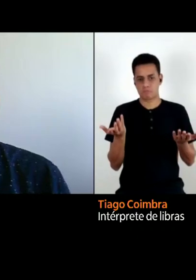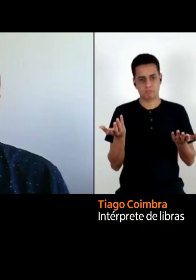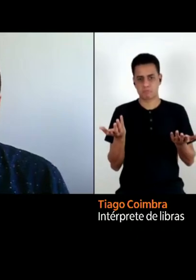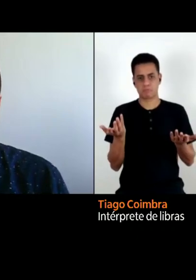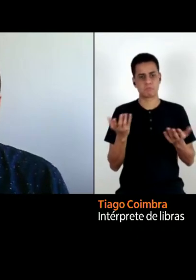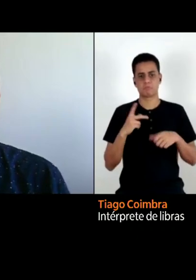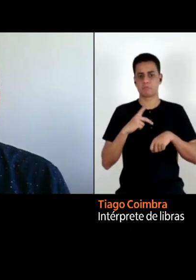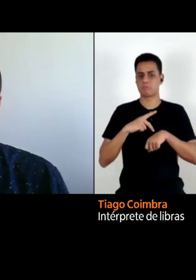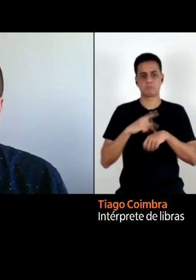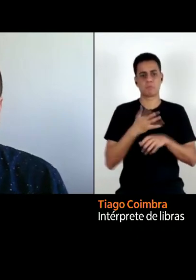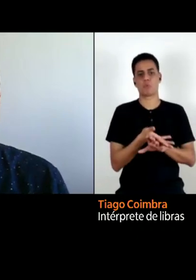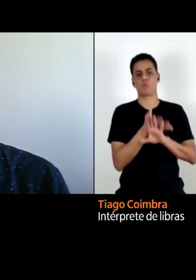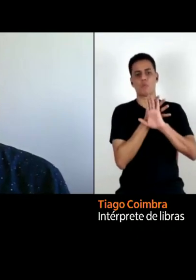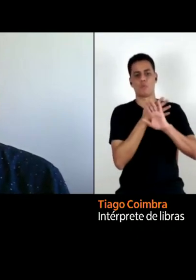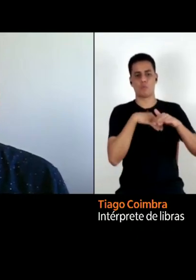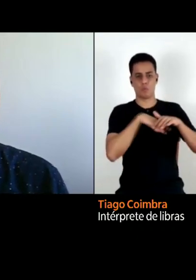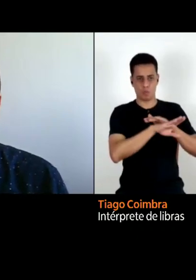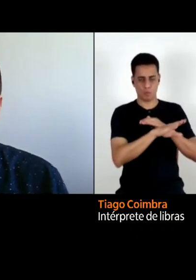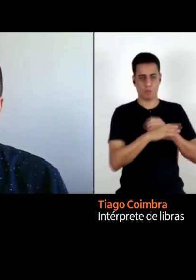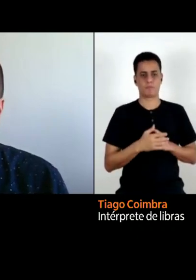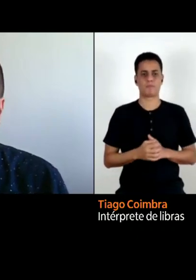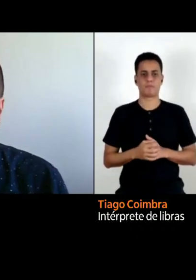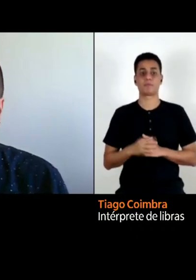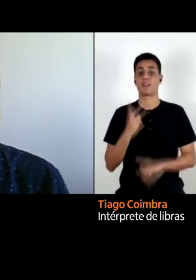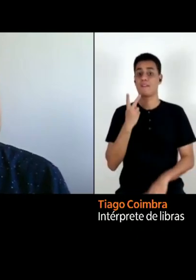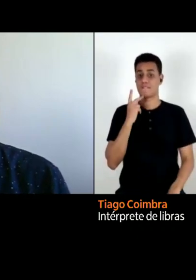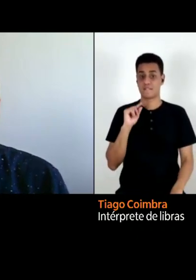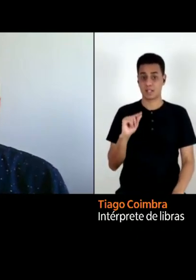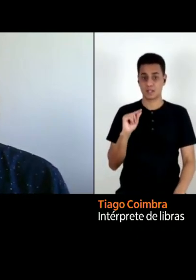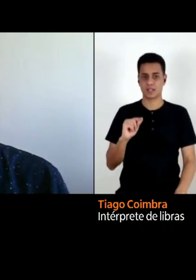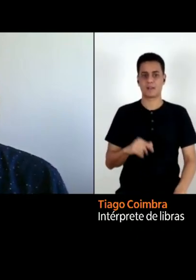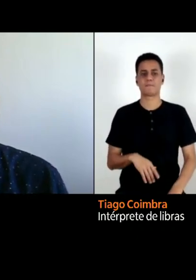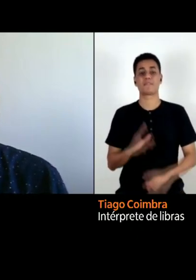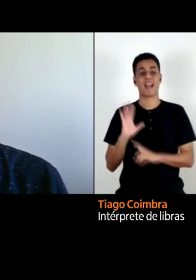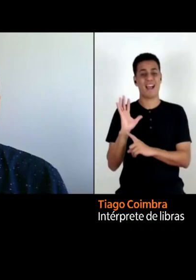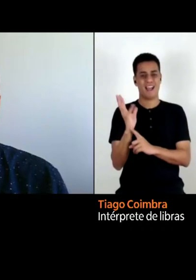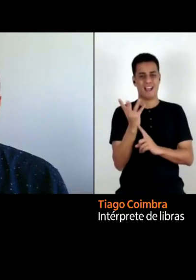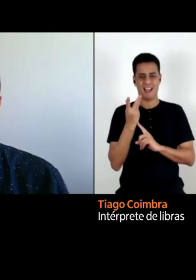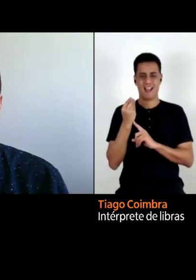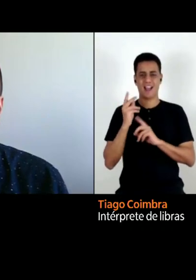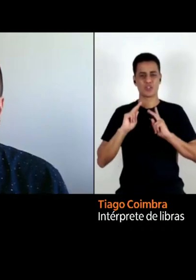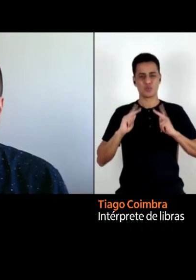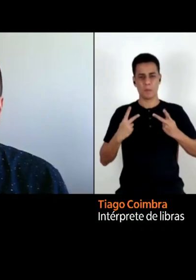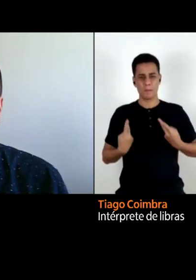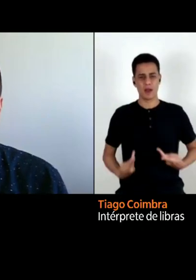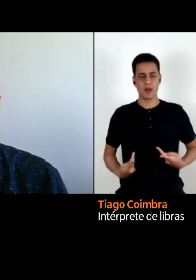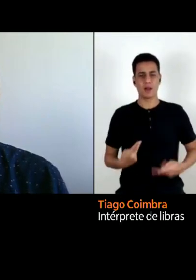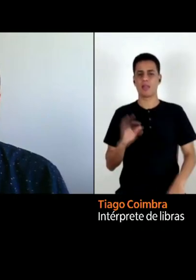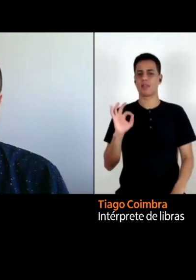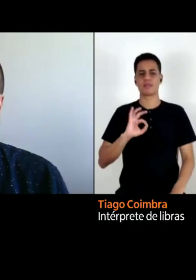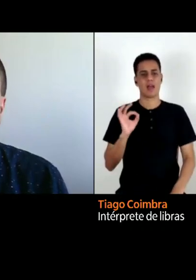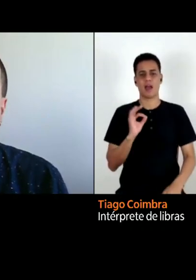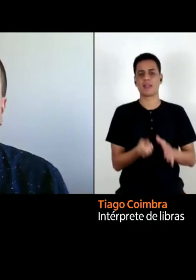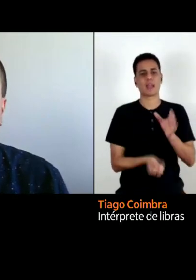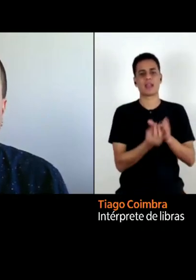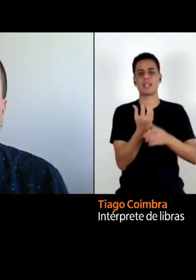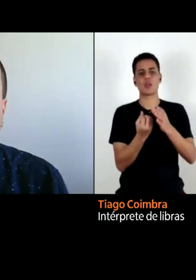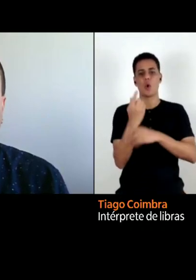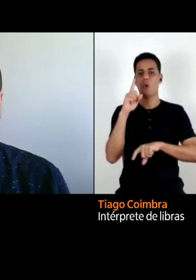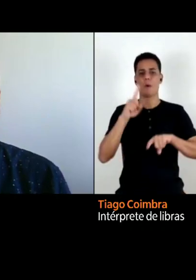aspas, assim, o primeiro gesto da arte humana não foi a fabricação de objetos, mas